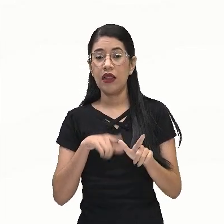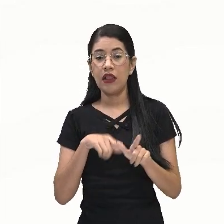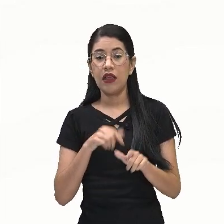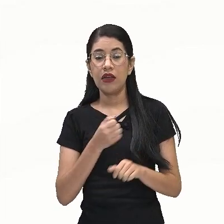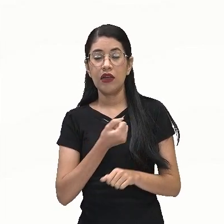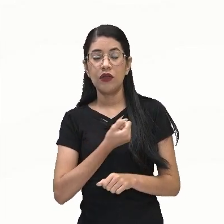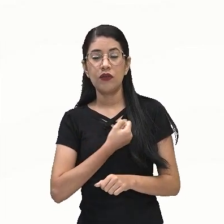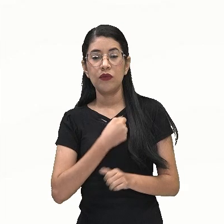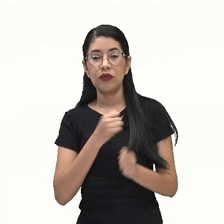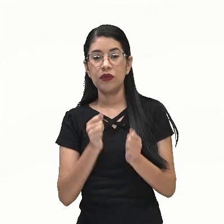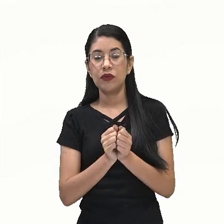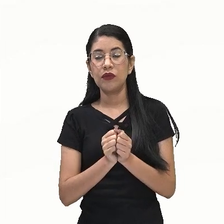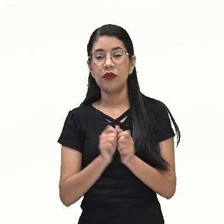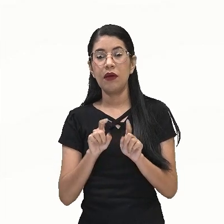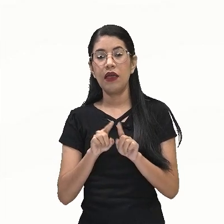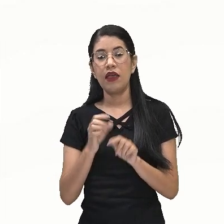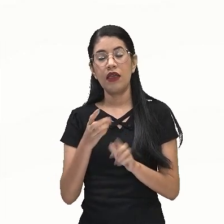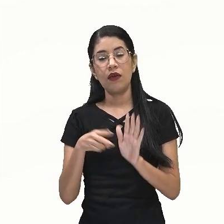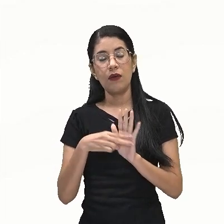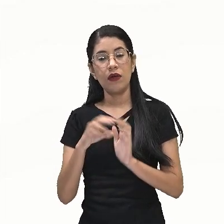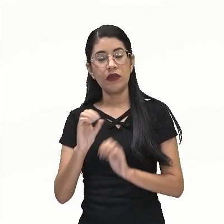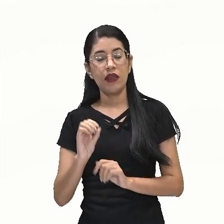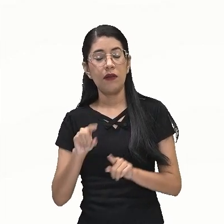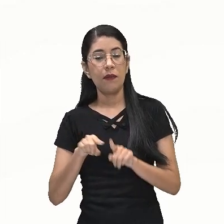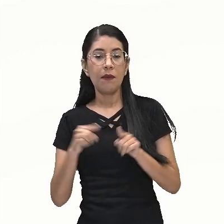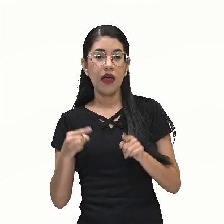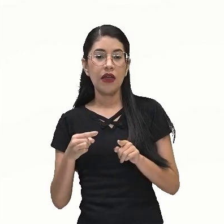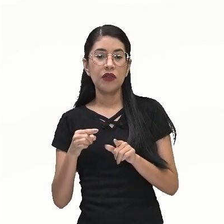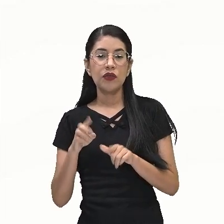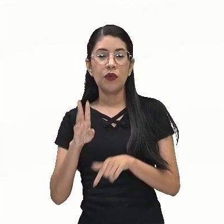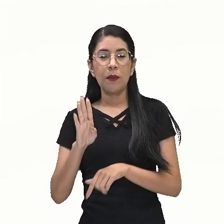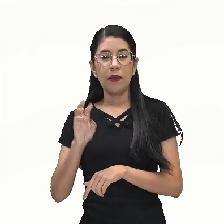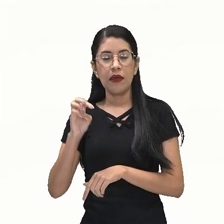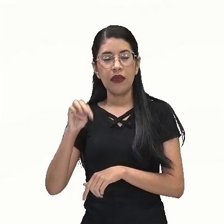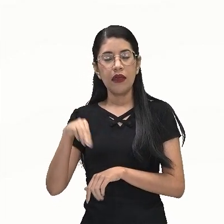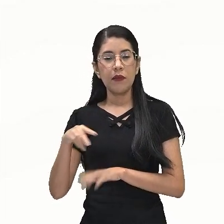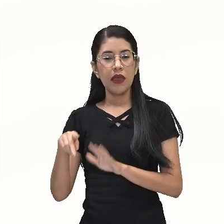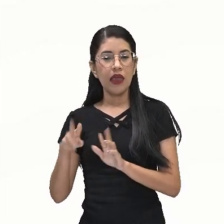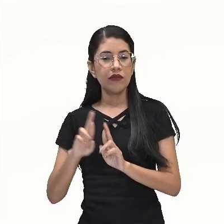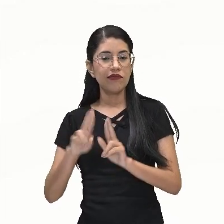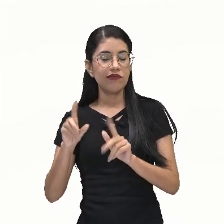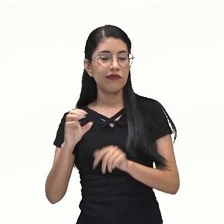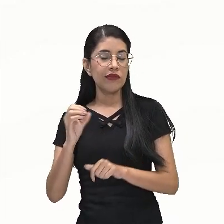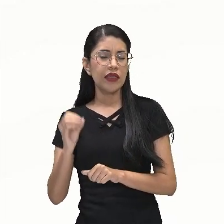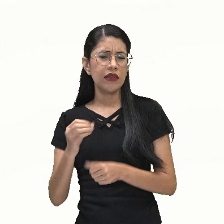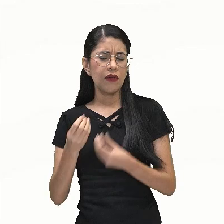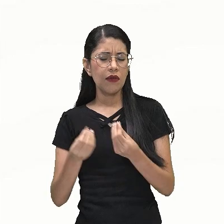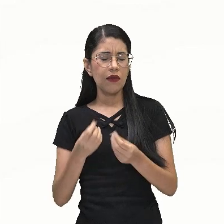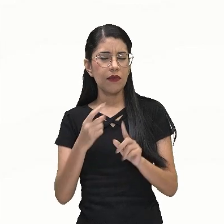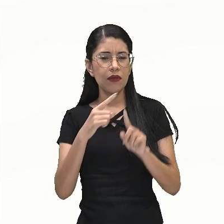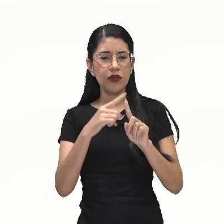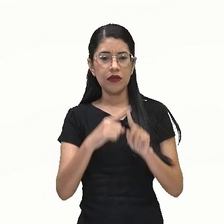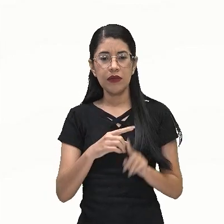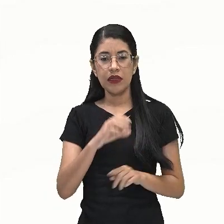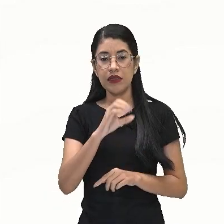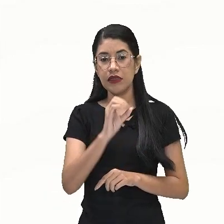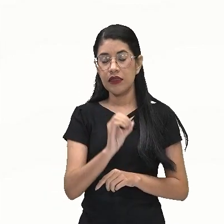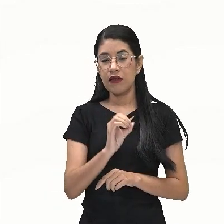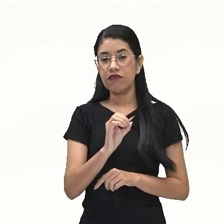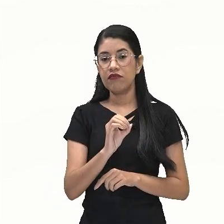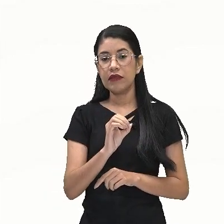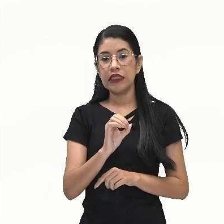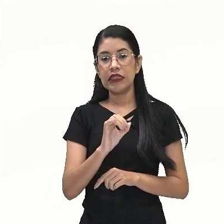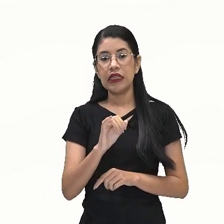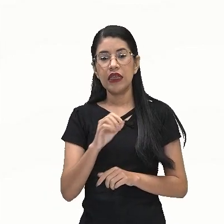meu termo independente não é 0. Como é que eu posso ter um número multiplicado por 0 e